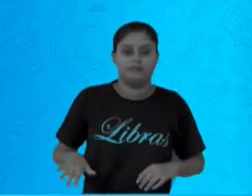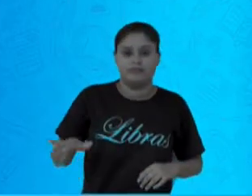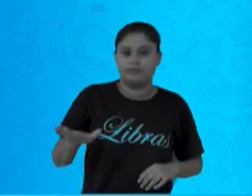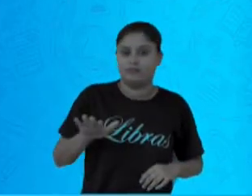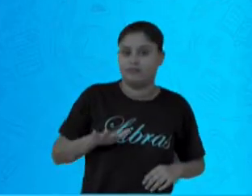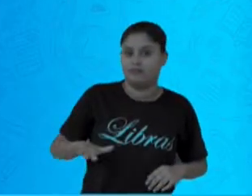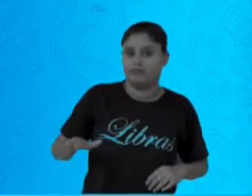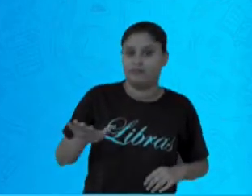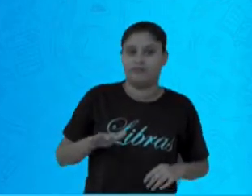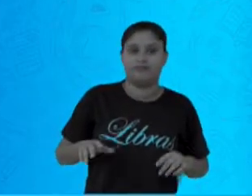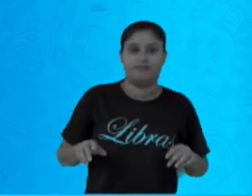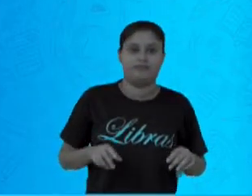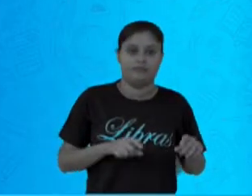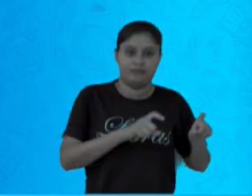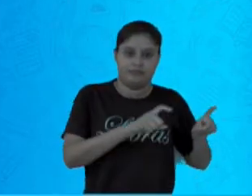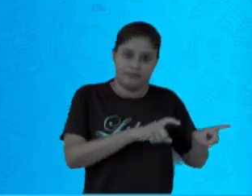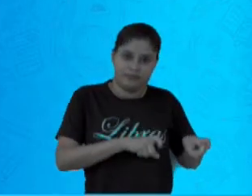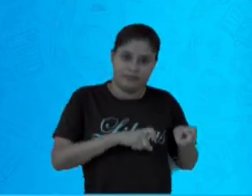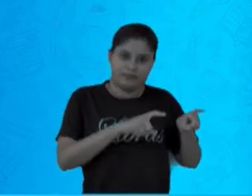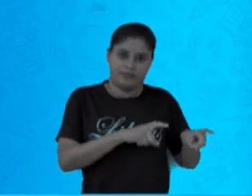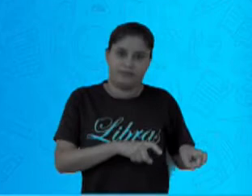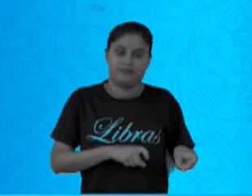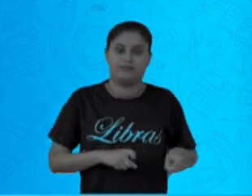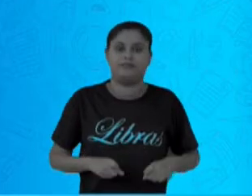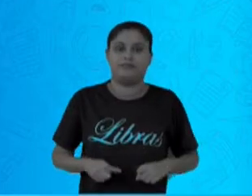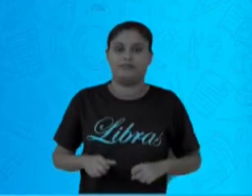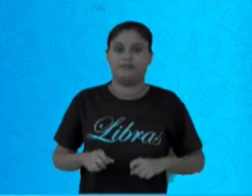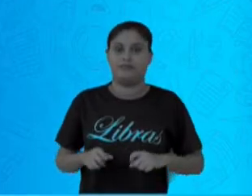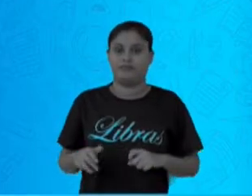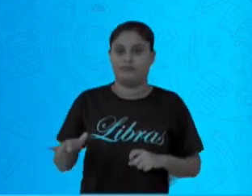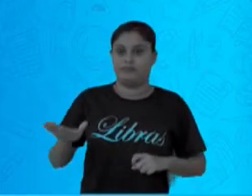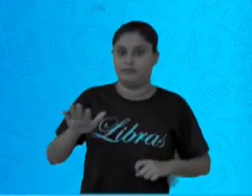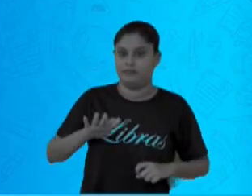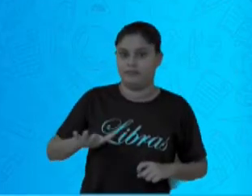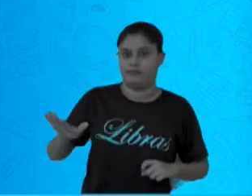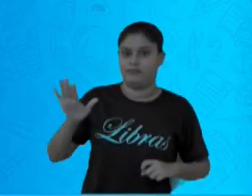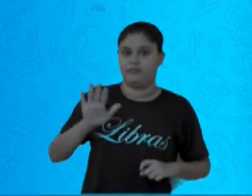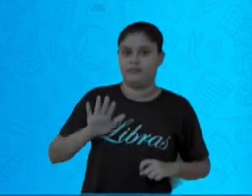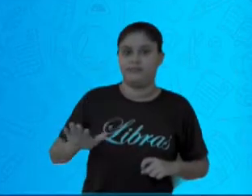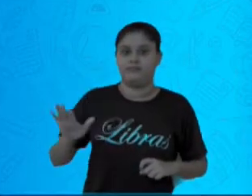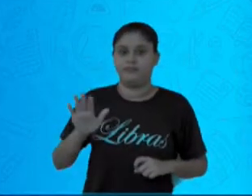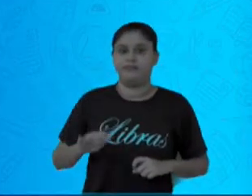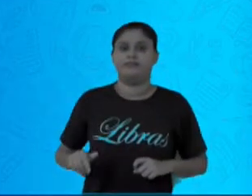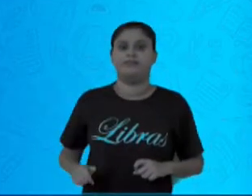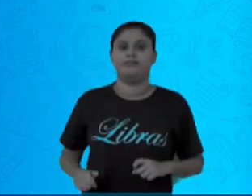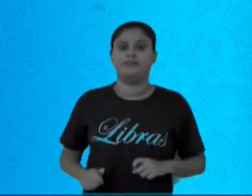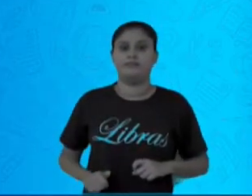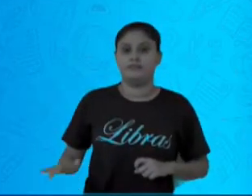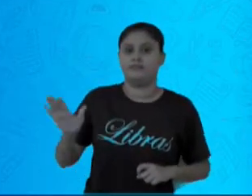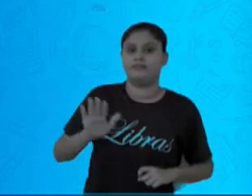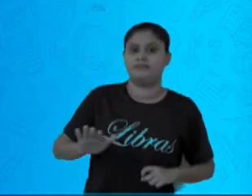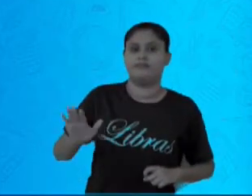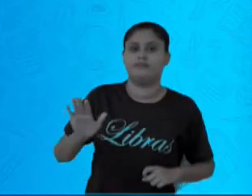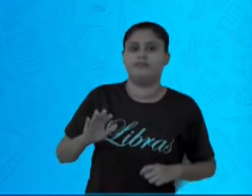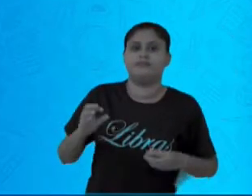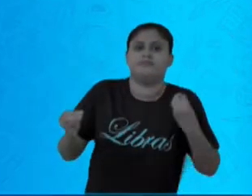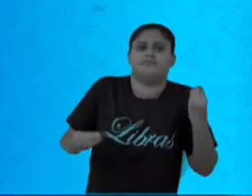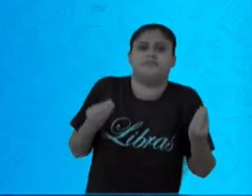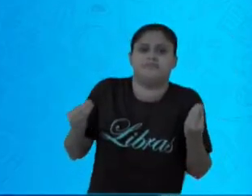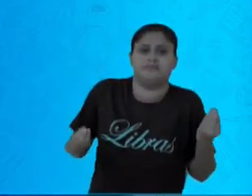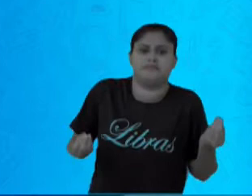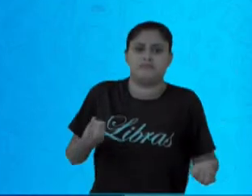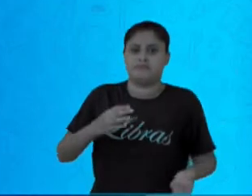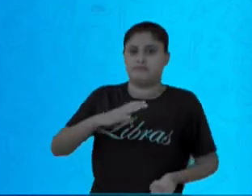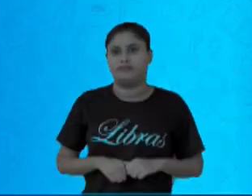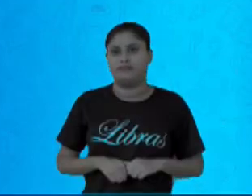zona rural. É tudo muito tranquilo, tudo muito natural. E na zona urbana, como é a comunidade